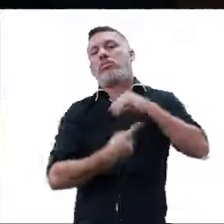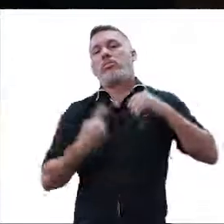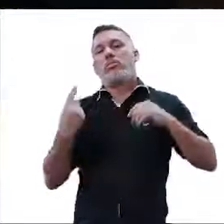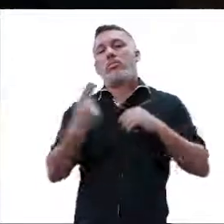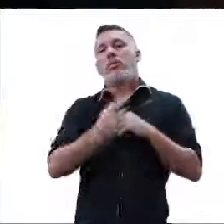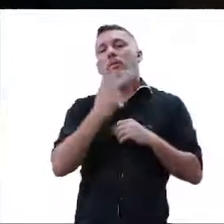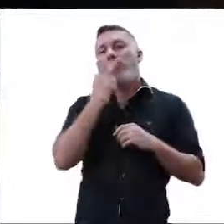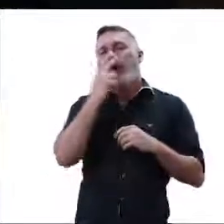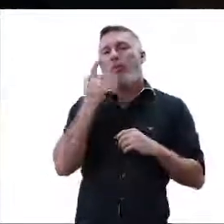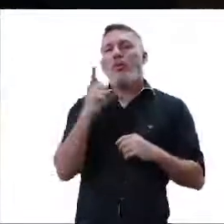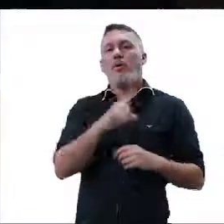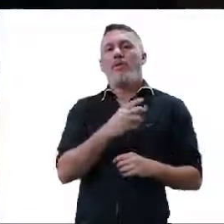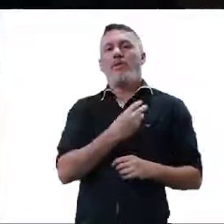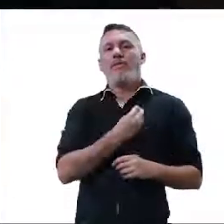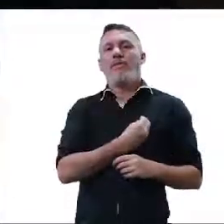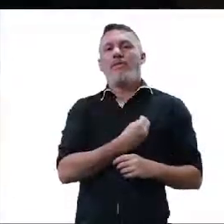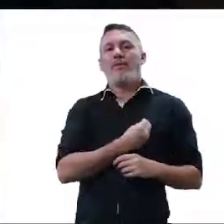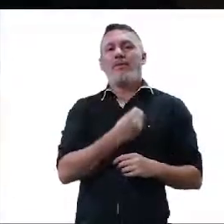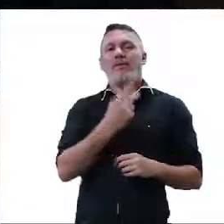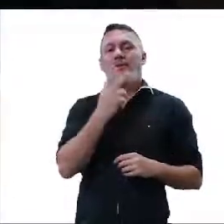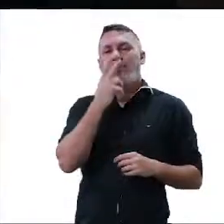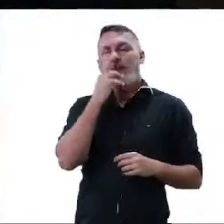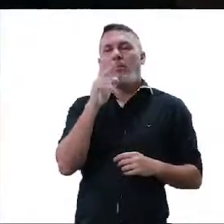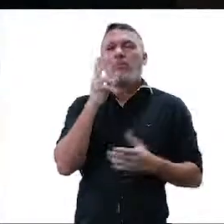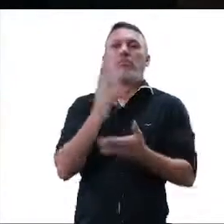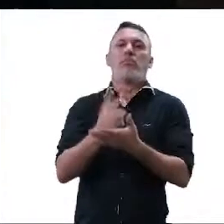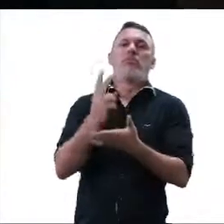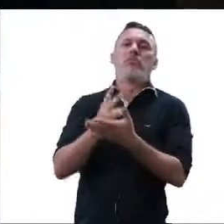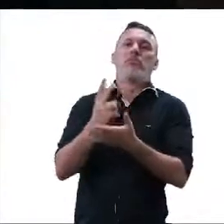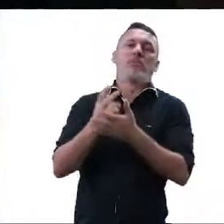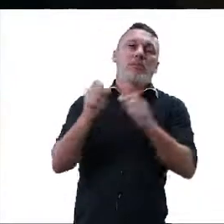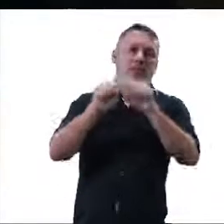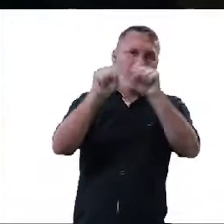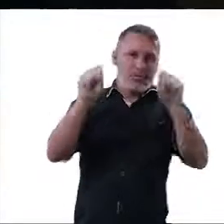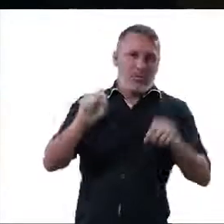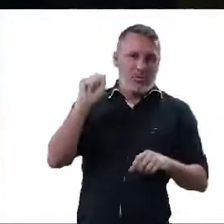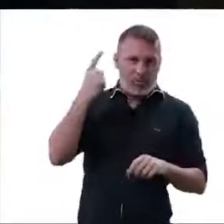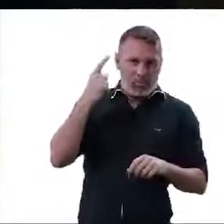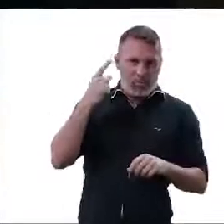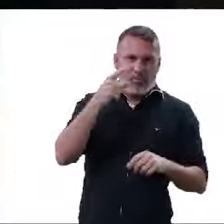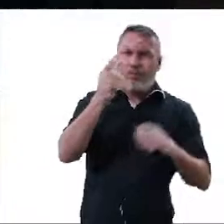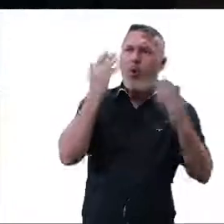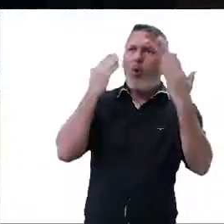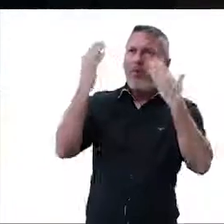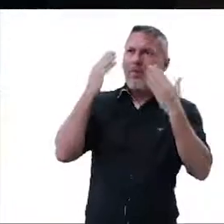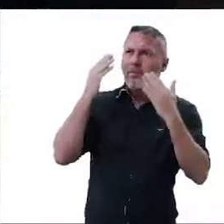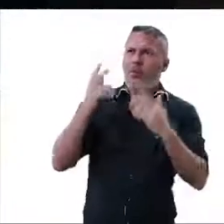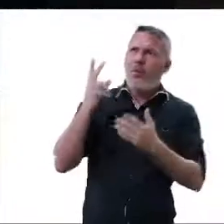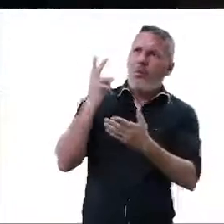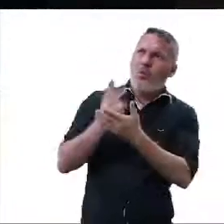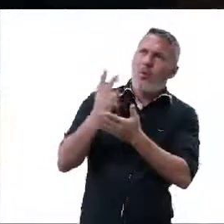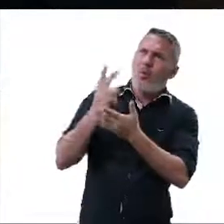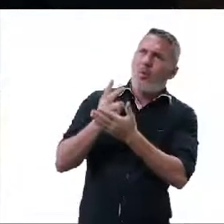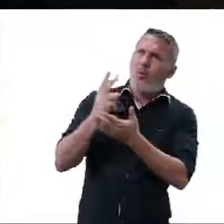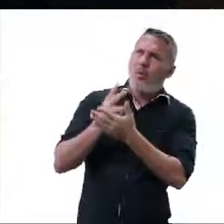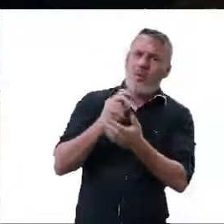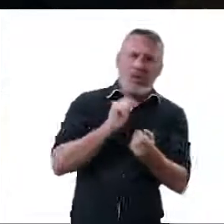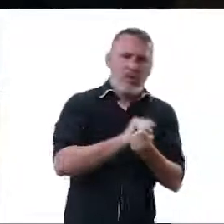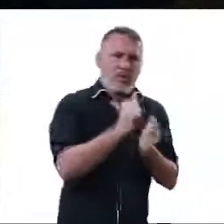garantem a sobrevivência do sistema como um todo. É possível aplicar isso para os seres